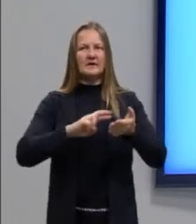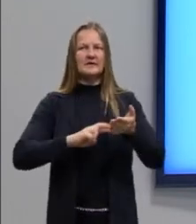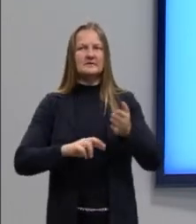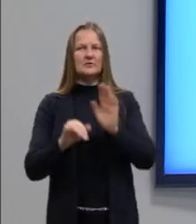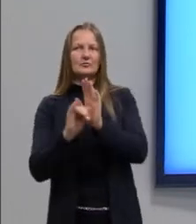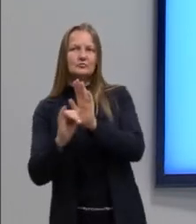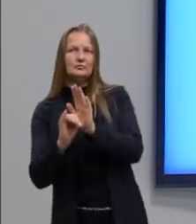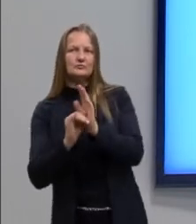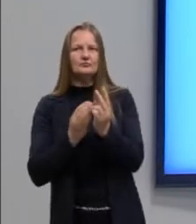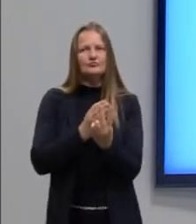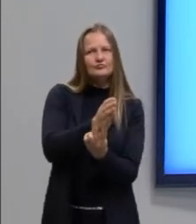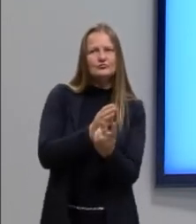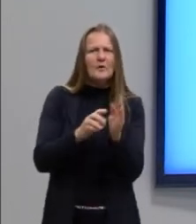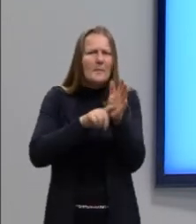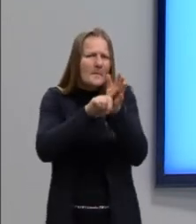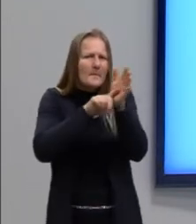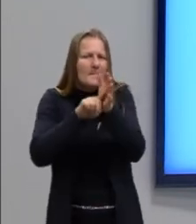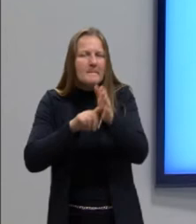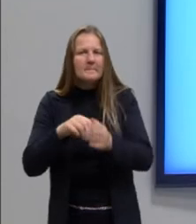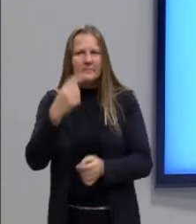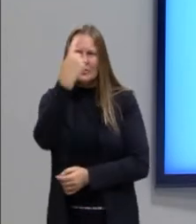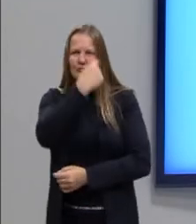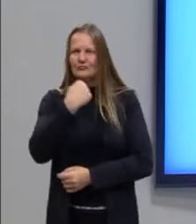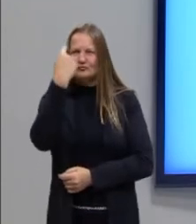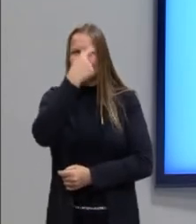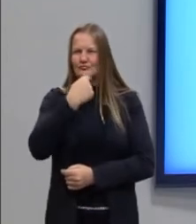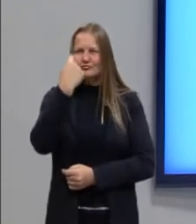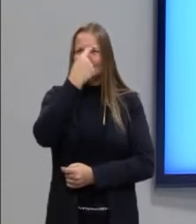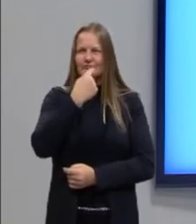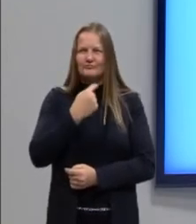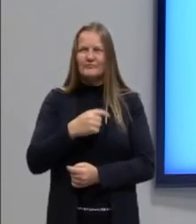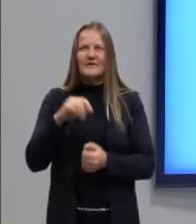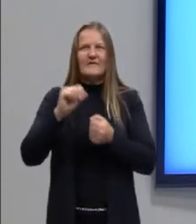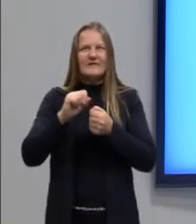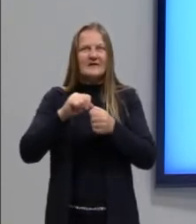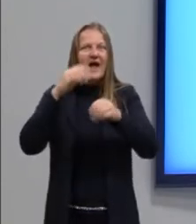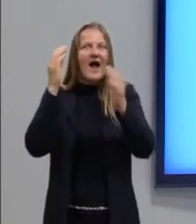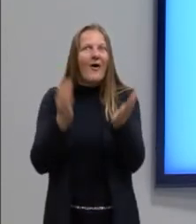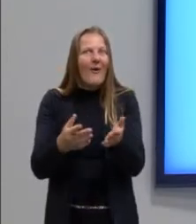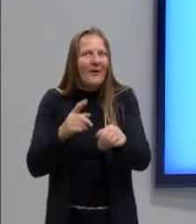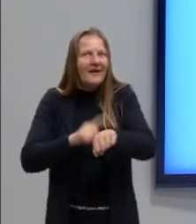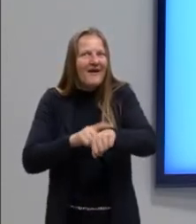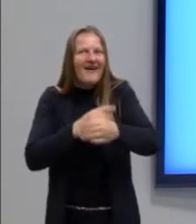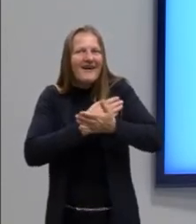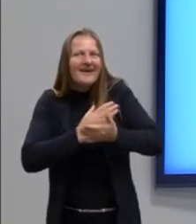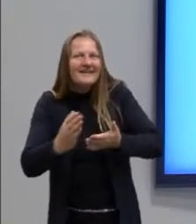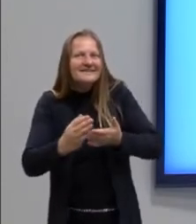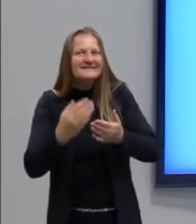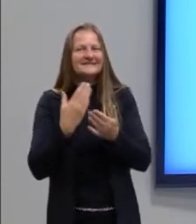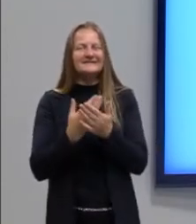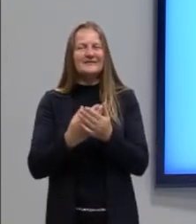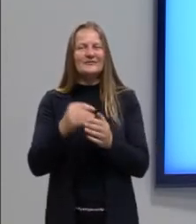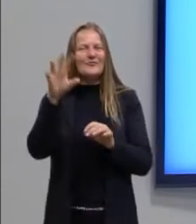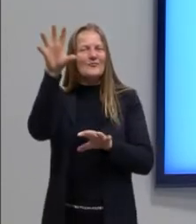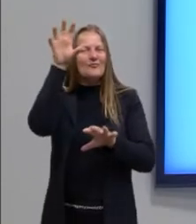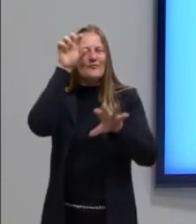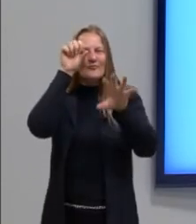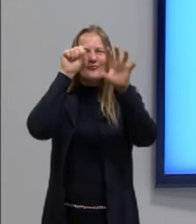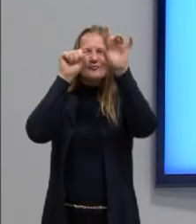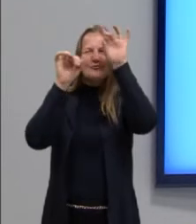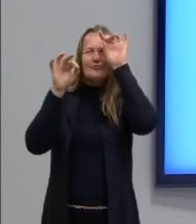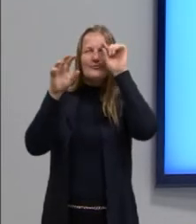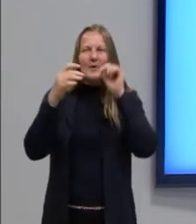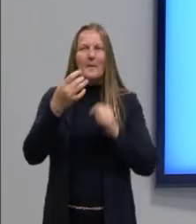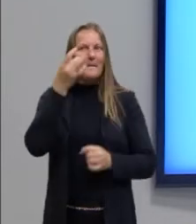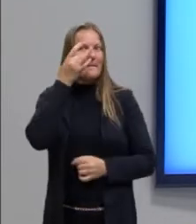Então essa cara do Coragem é que a gente vai fazer agora com toda a inspiração para